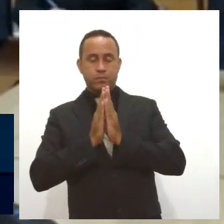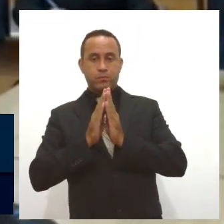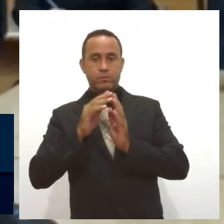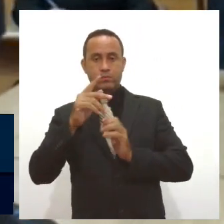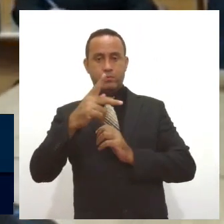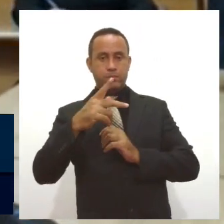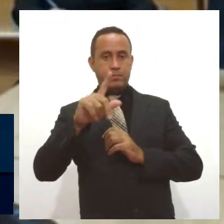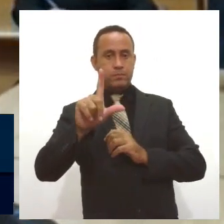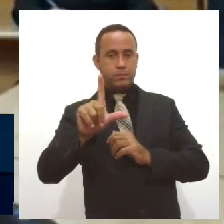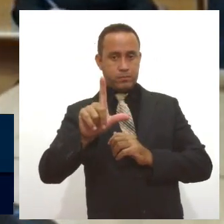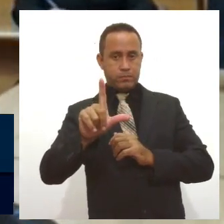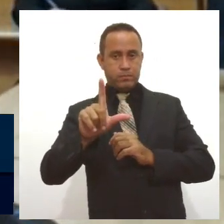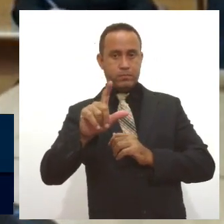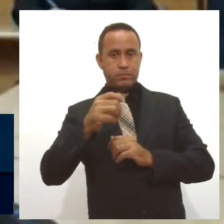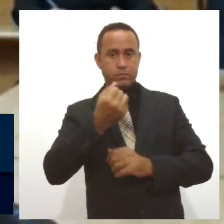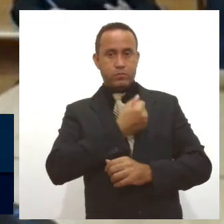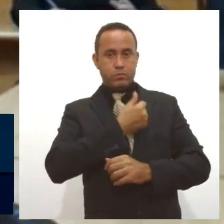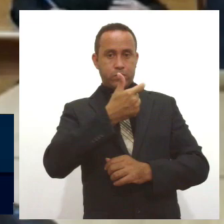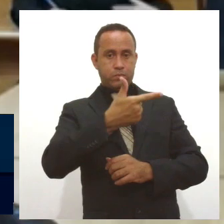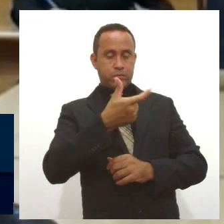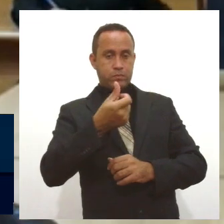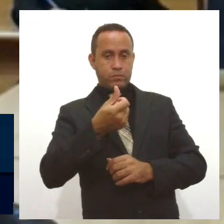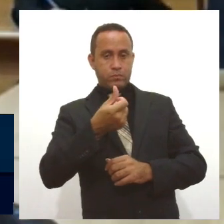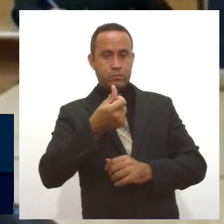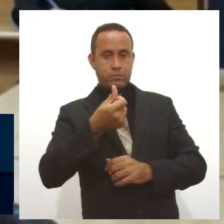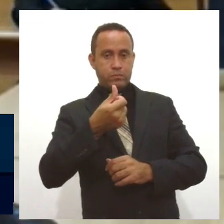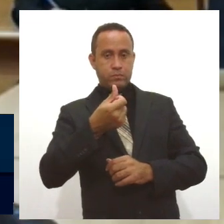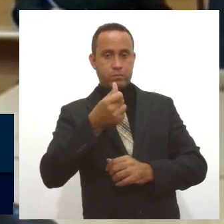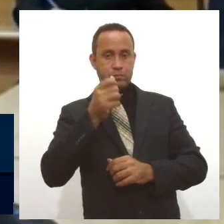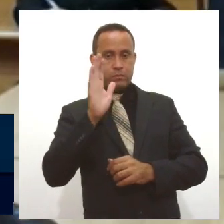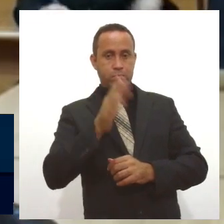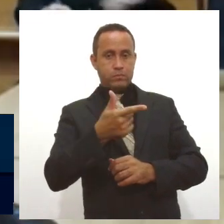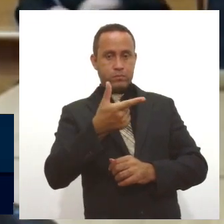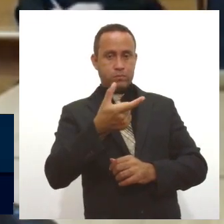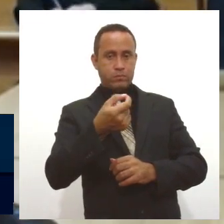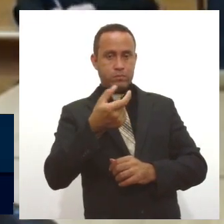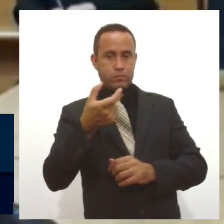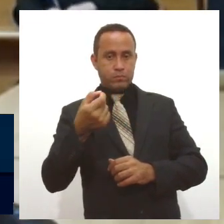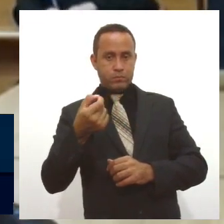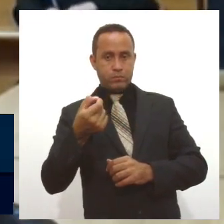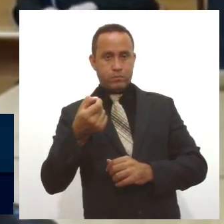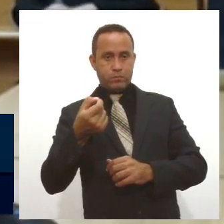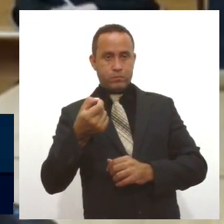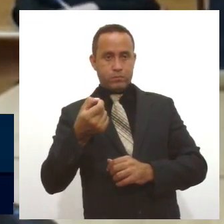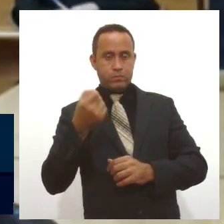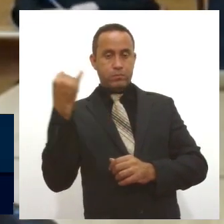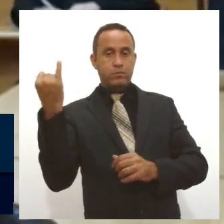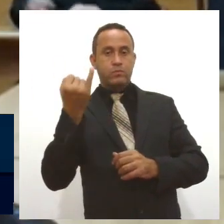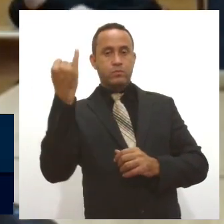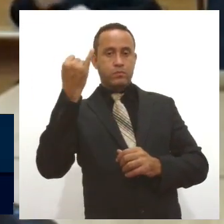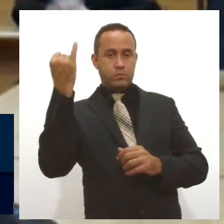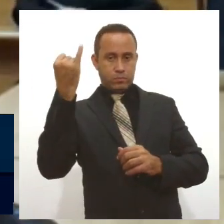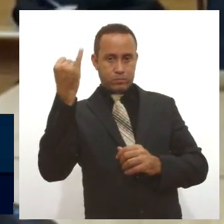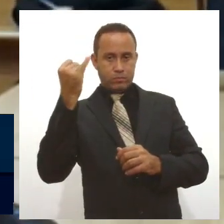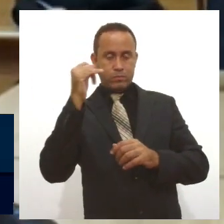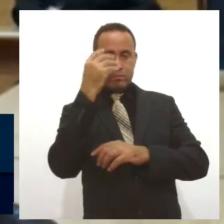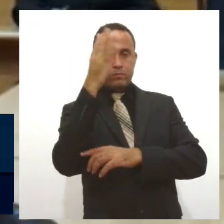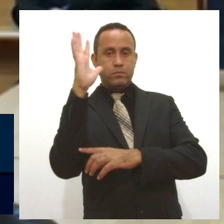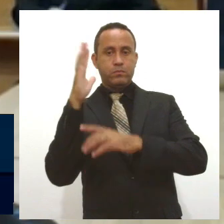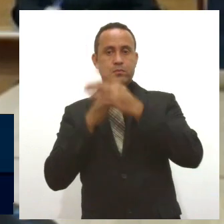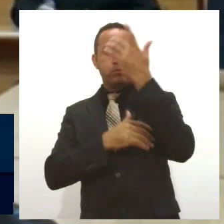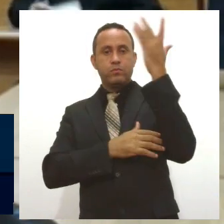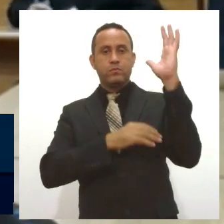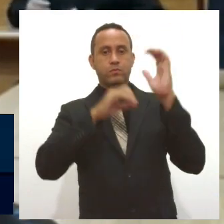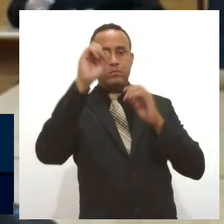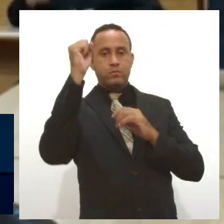está sob a mensagem de número 26/2020, e será um ganho muito importante para a gestão ambiental do Estado